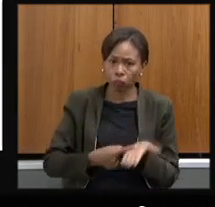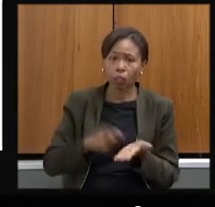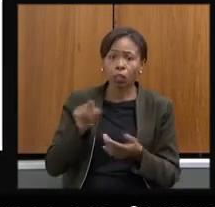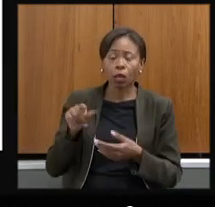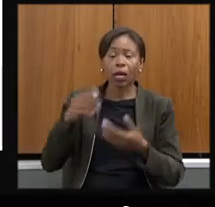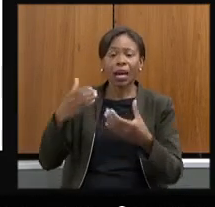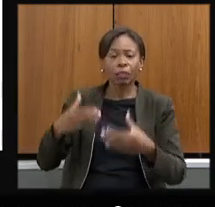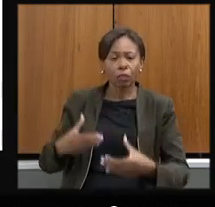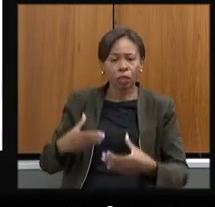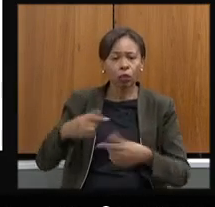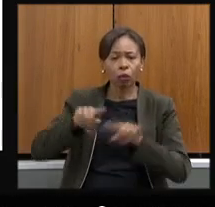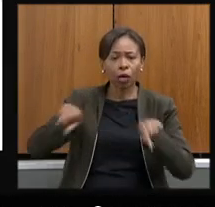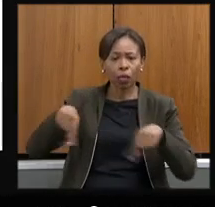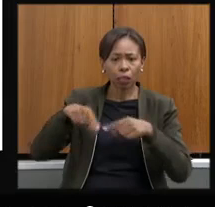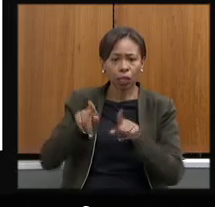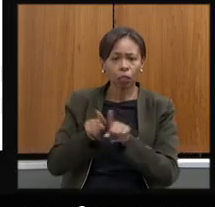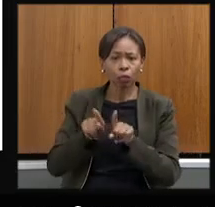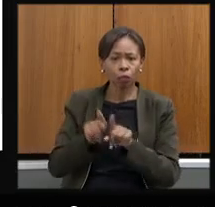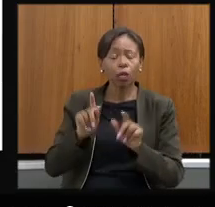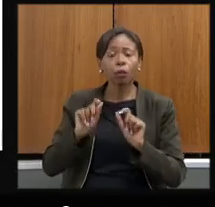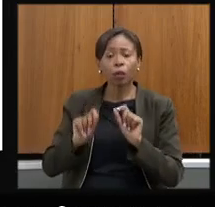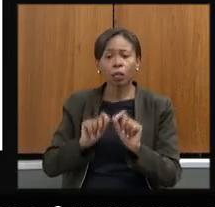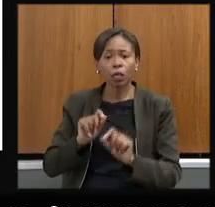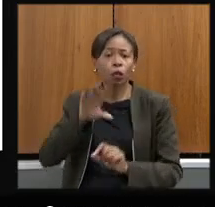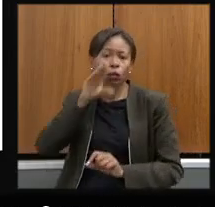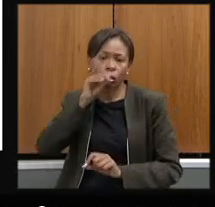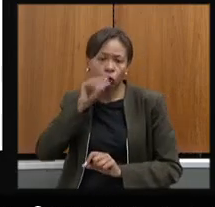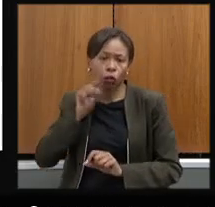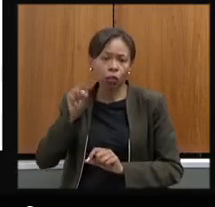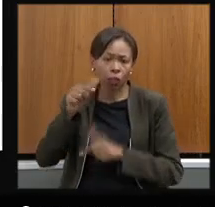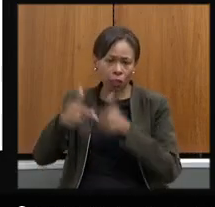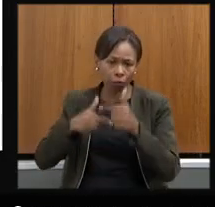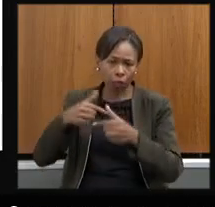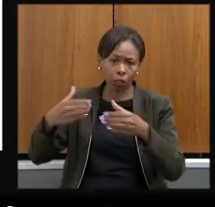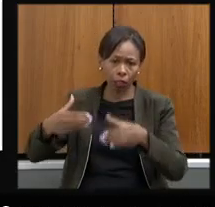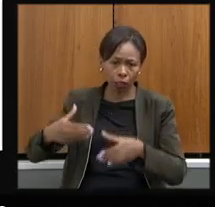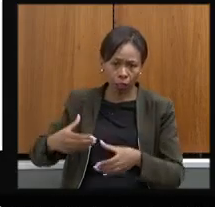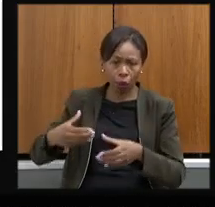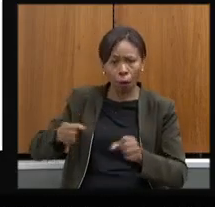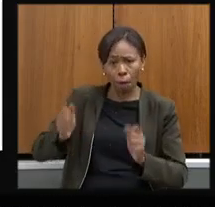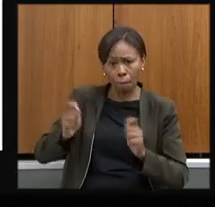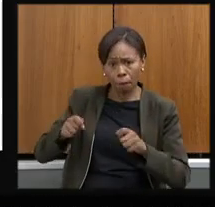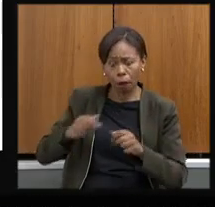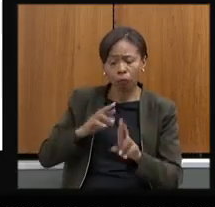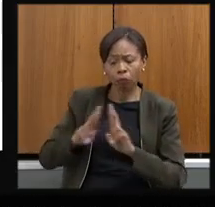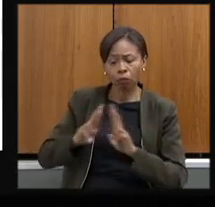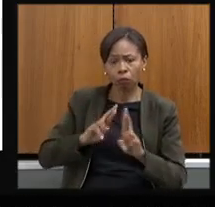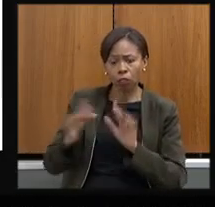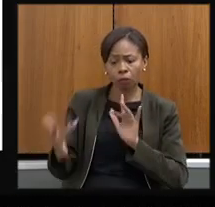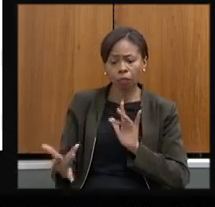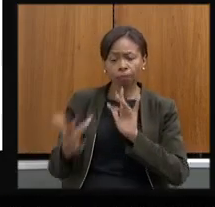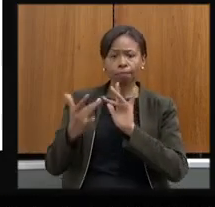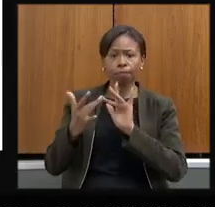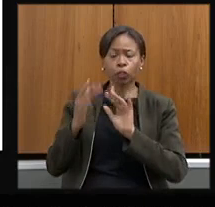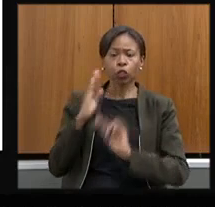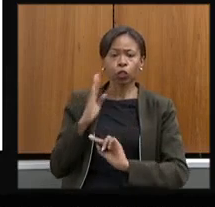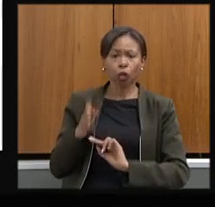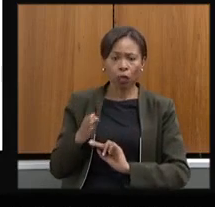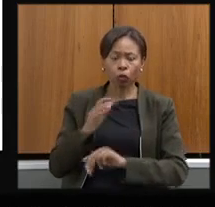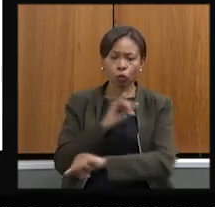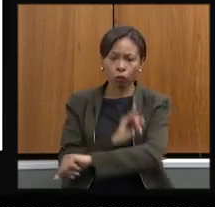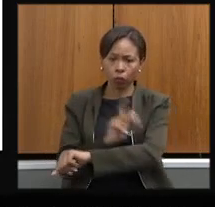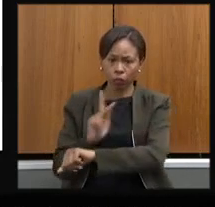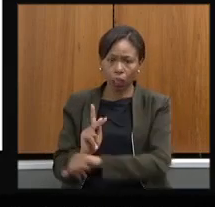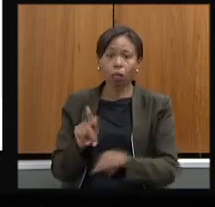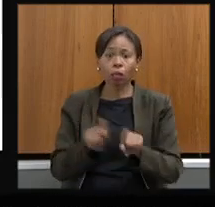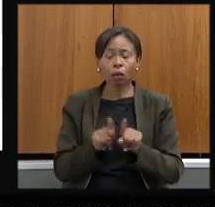para permitir que os servidores que estão nos administrativa possam ter relacionamento mais direto e facilitado com Ipsemg a